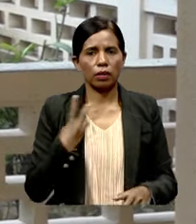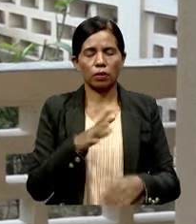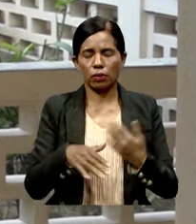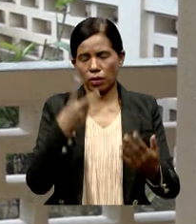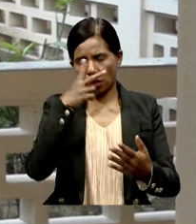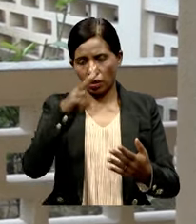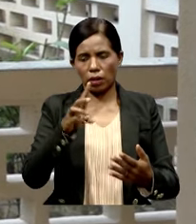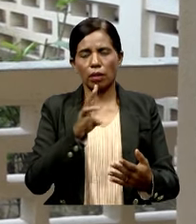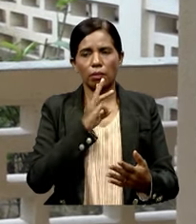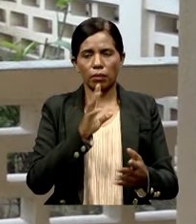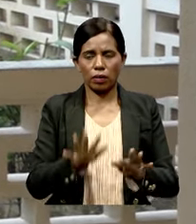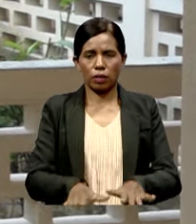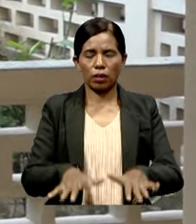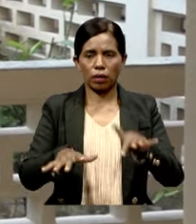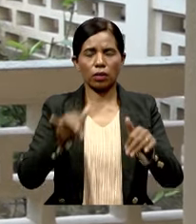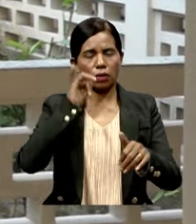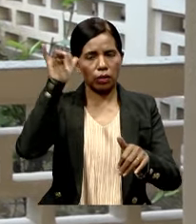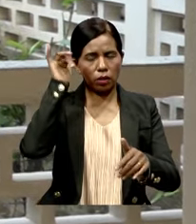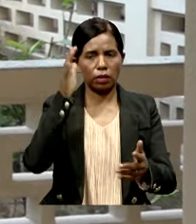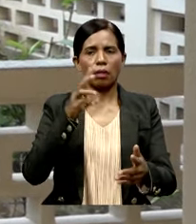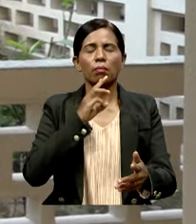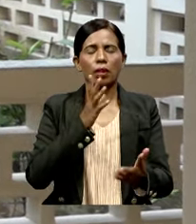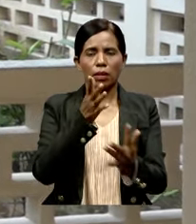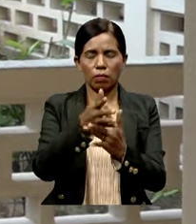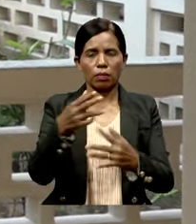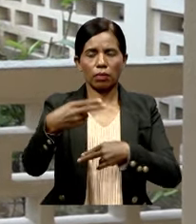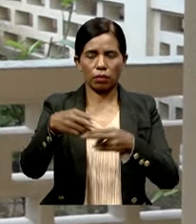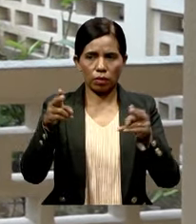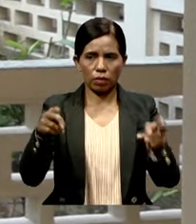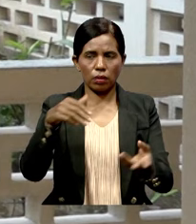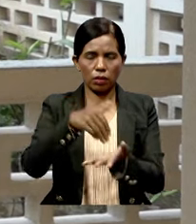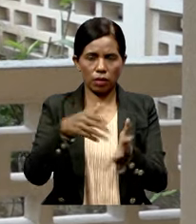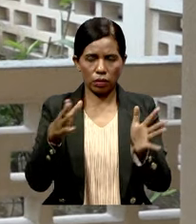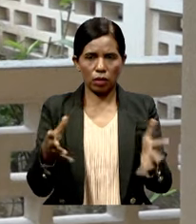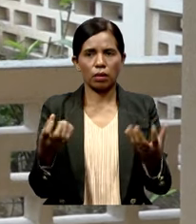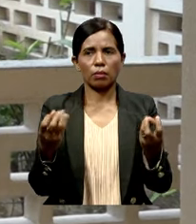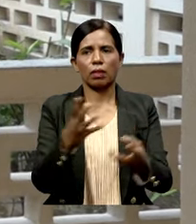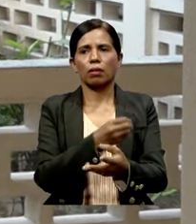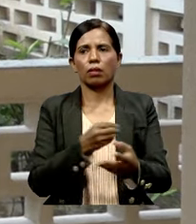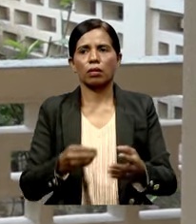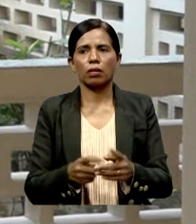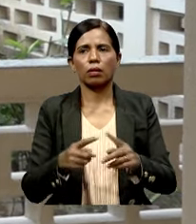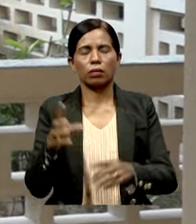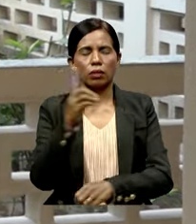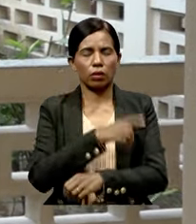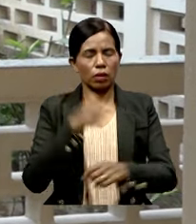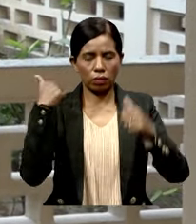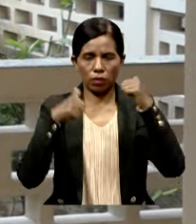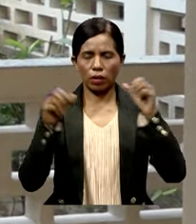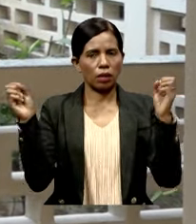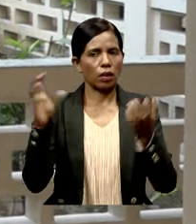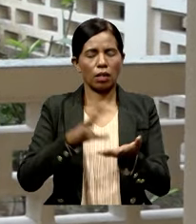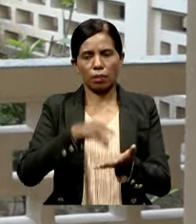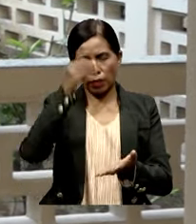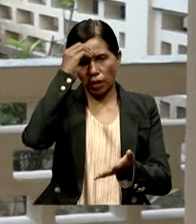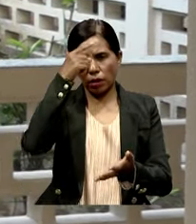inundasi yang jadi orsek yang impactu beta mau tu awal larang nomos estudiante barak maka oin lorong aktivitas de lala orang zam